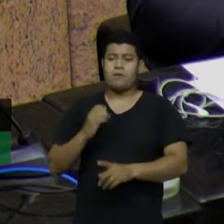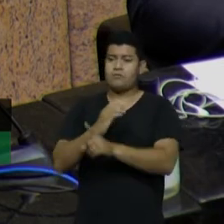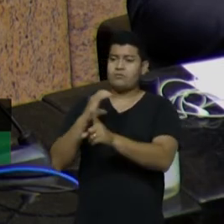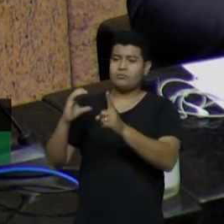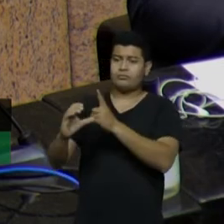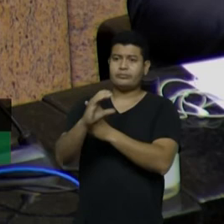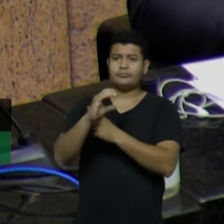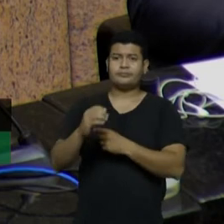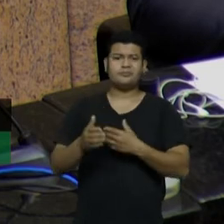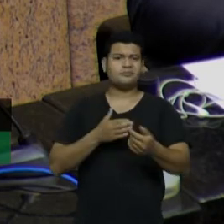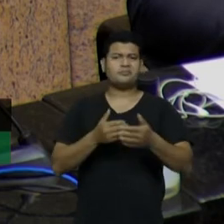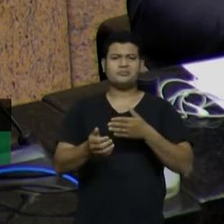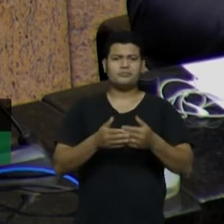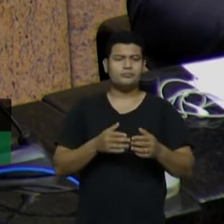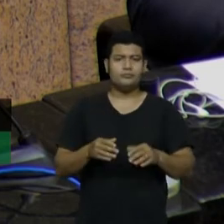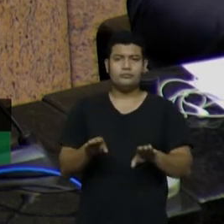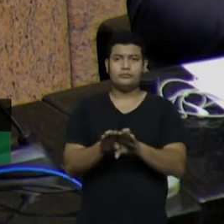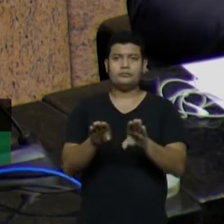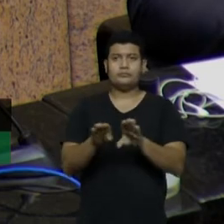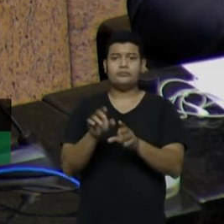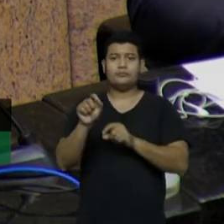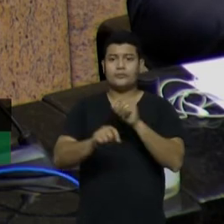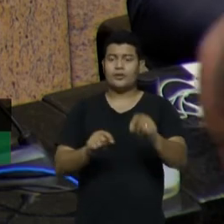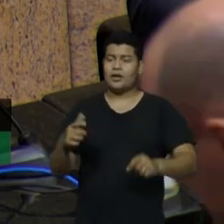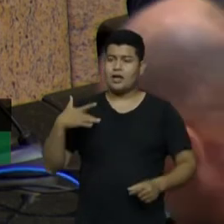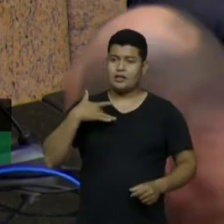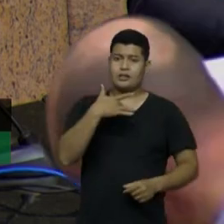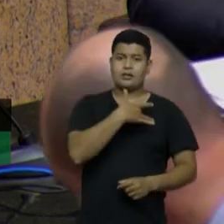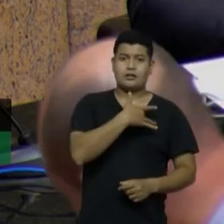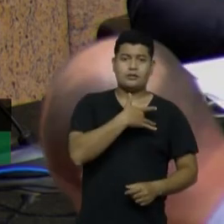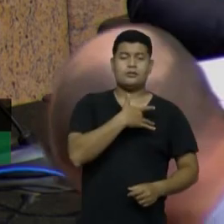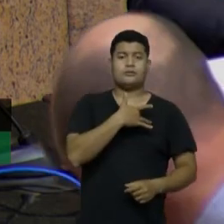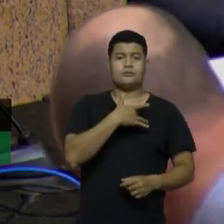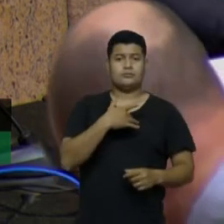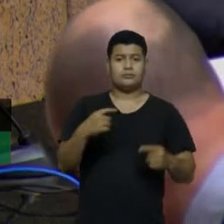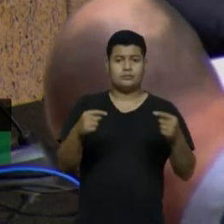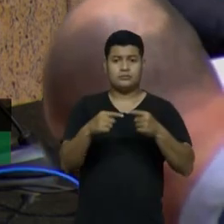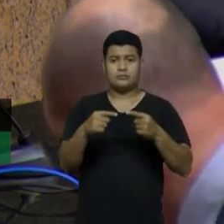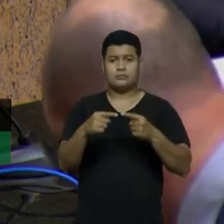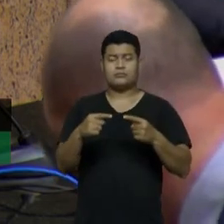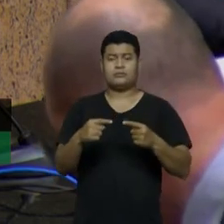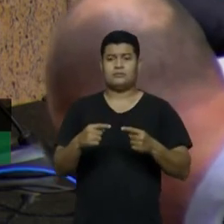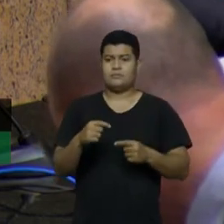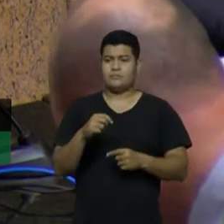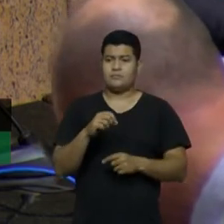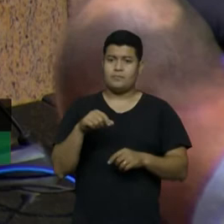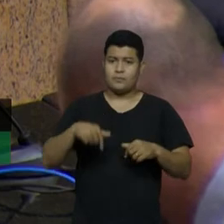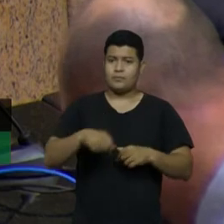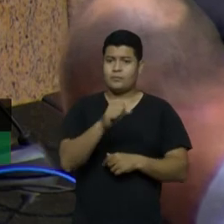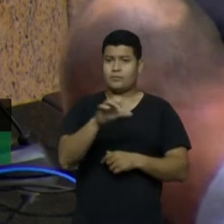e não se importam com a saúde do catarinense, porque a Universidade Federal,